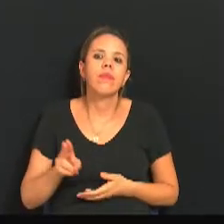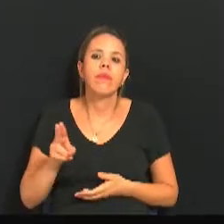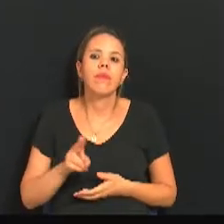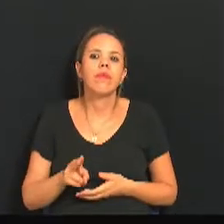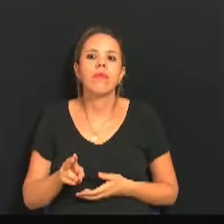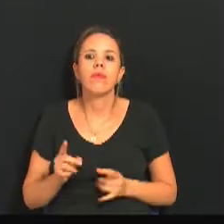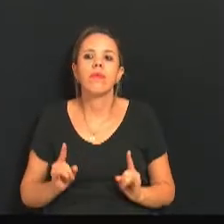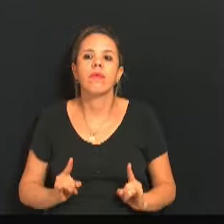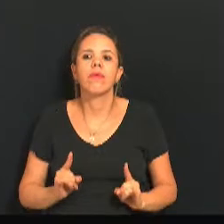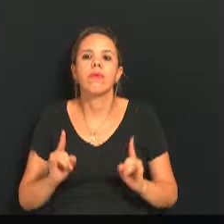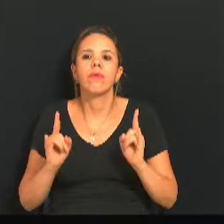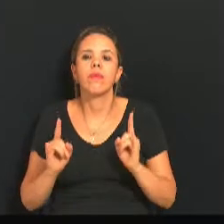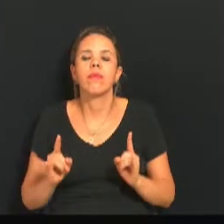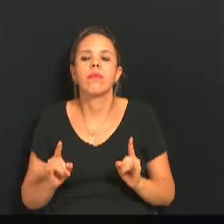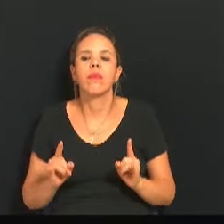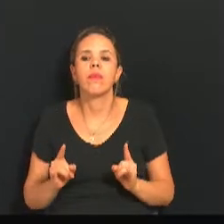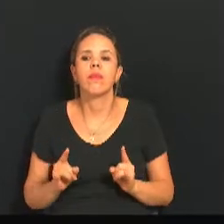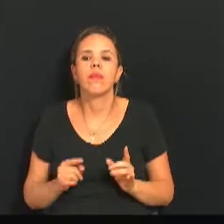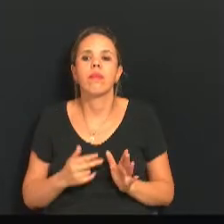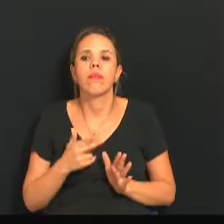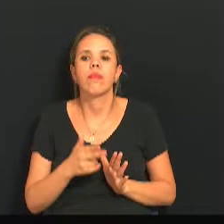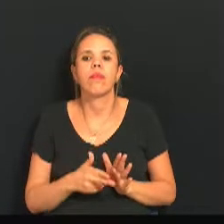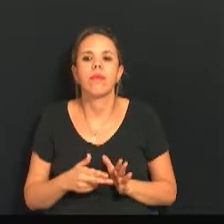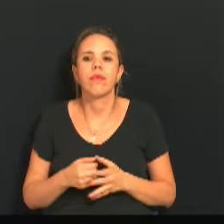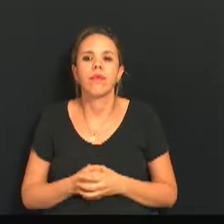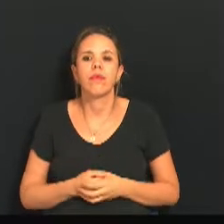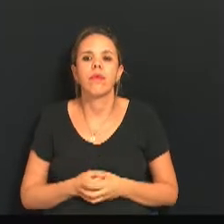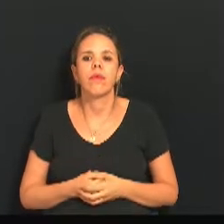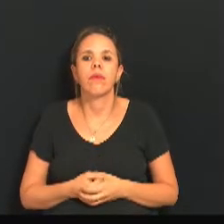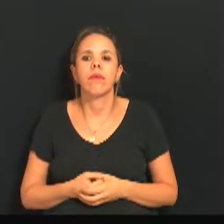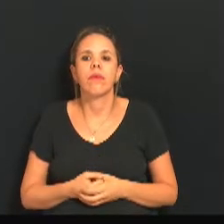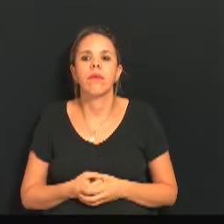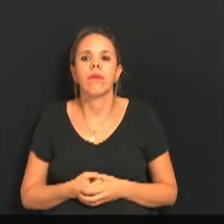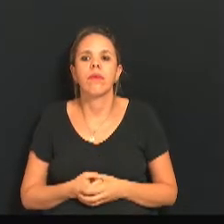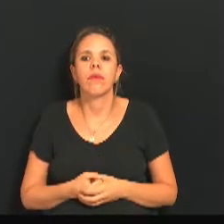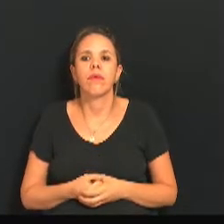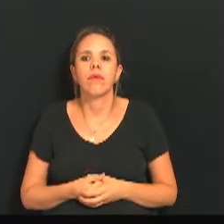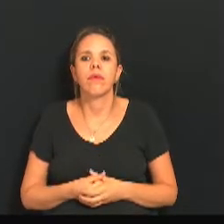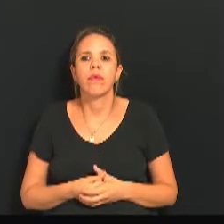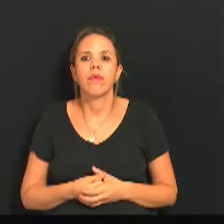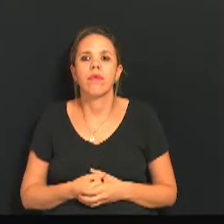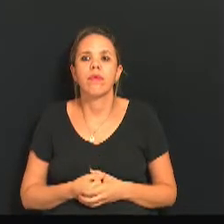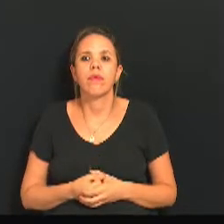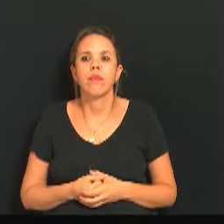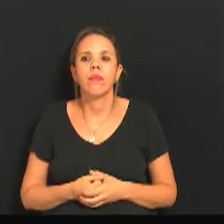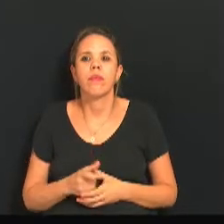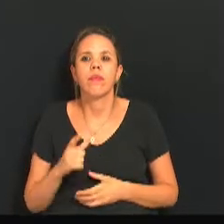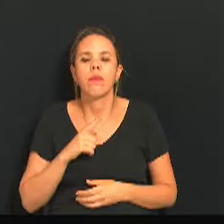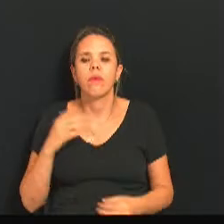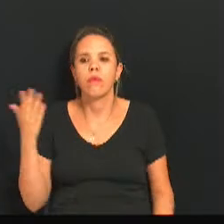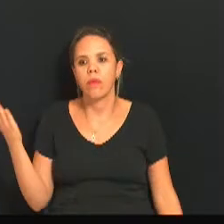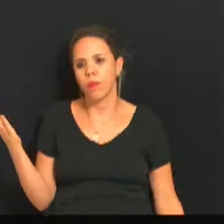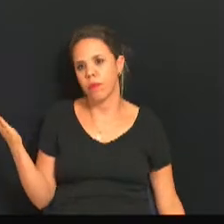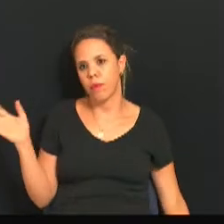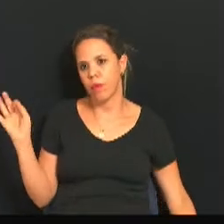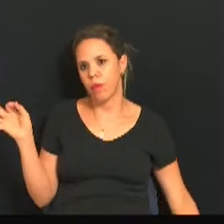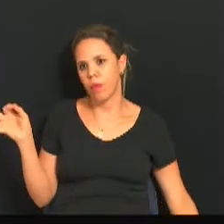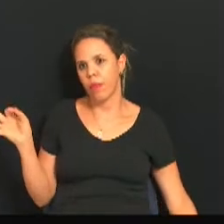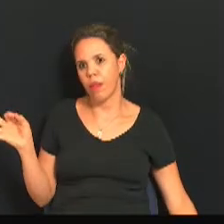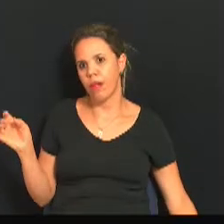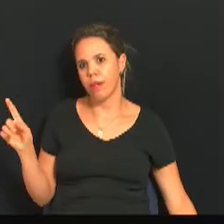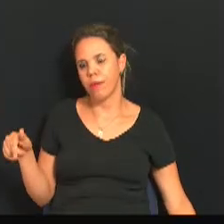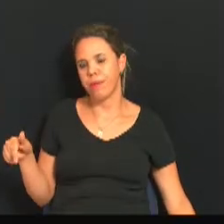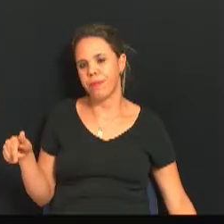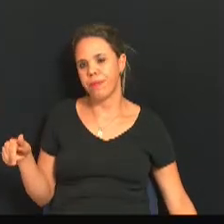em Santa companhia Mogiana E aí nós temos exatamente isso